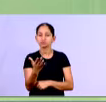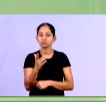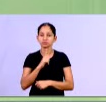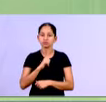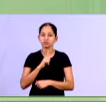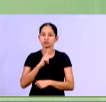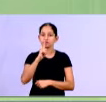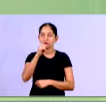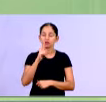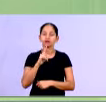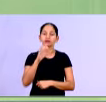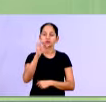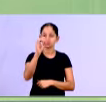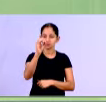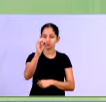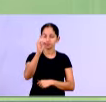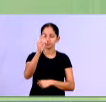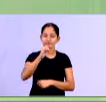mais a taxa, que é